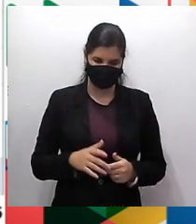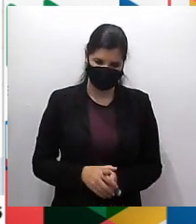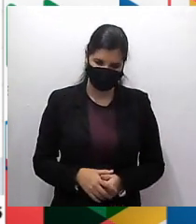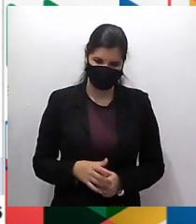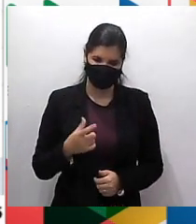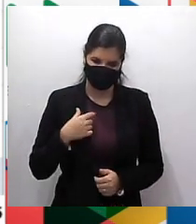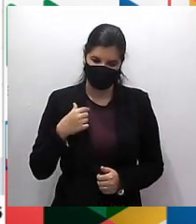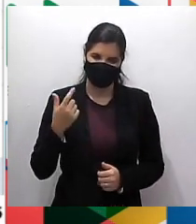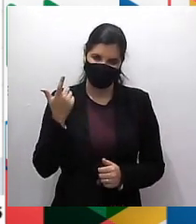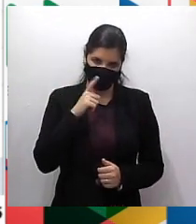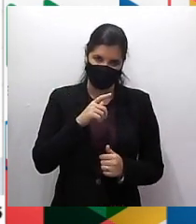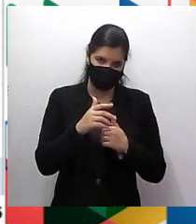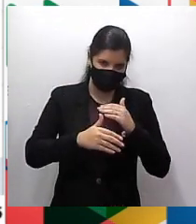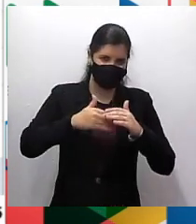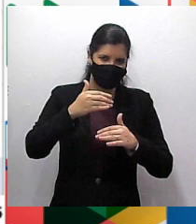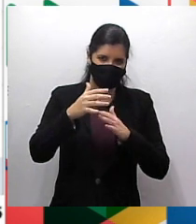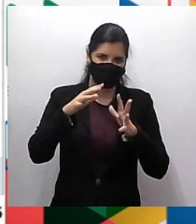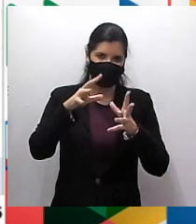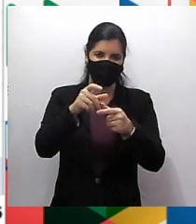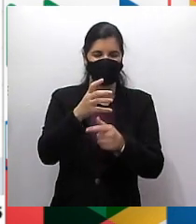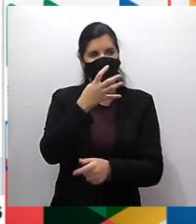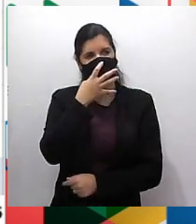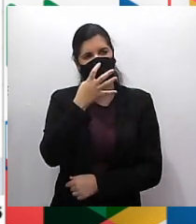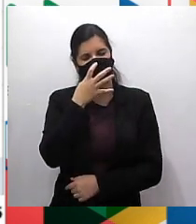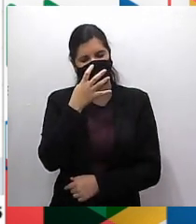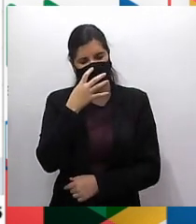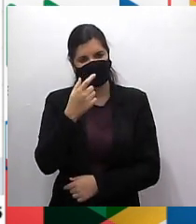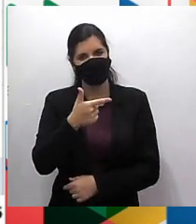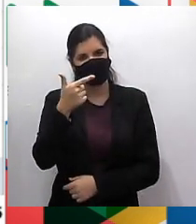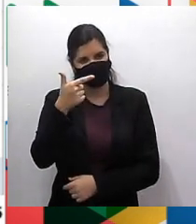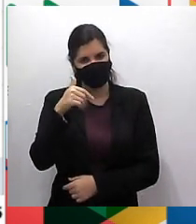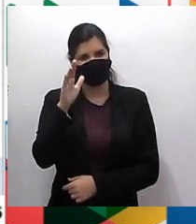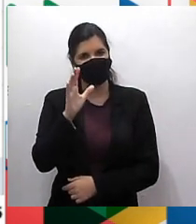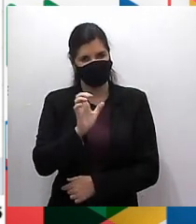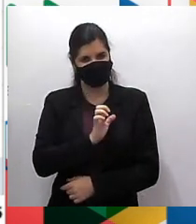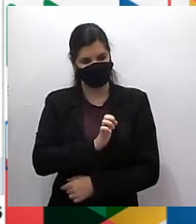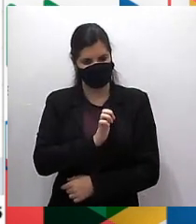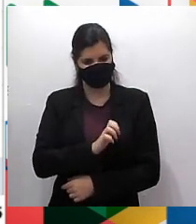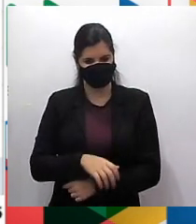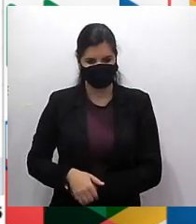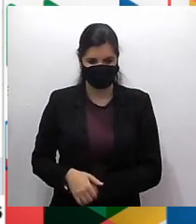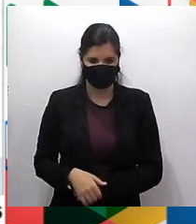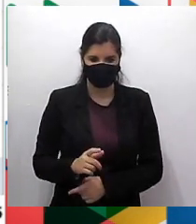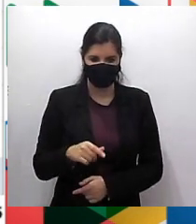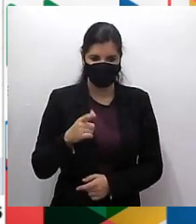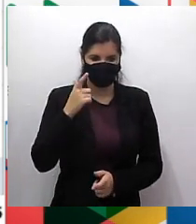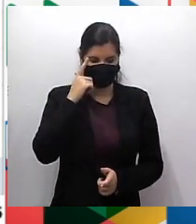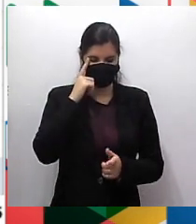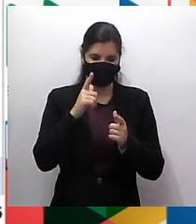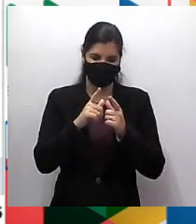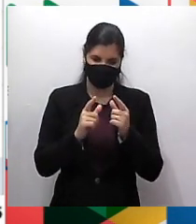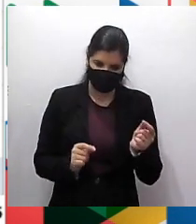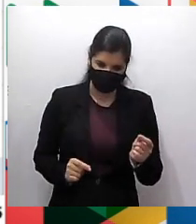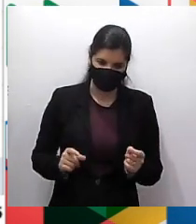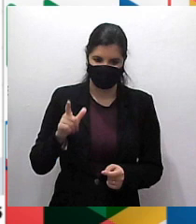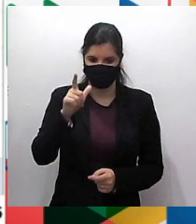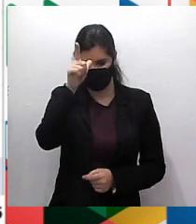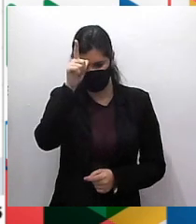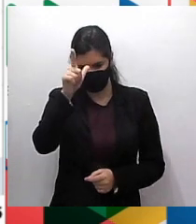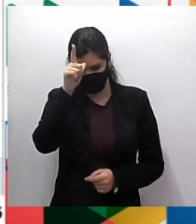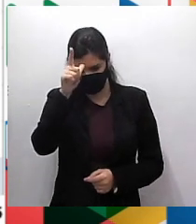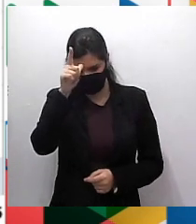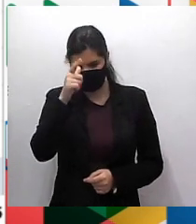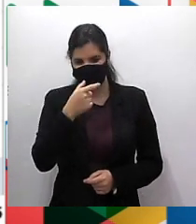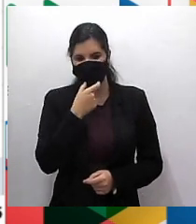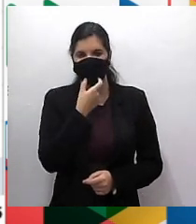vem chegando aí, surpreendendo o mundo. Hoje é a segunda maior potência em termos de PIB. Seguida ali em terceiro lugar de Japão, Alemanha,